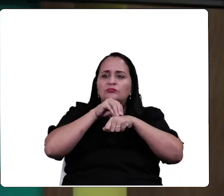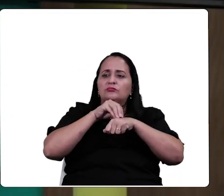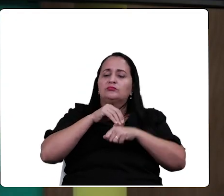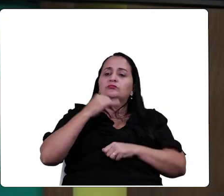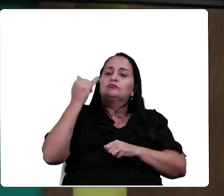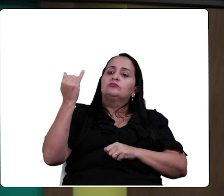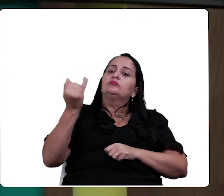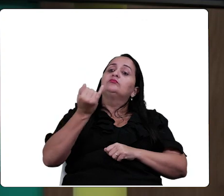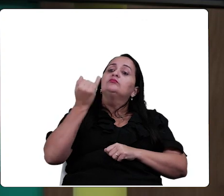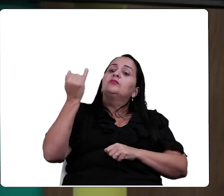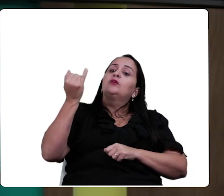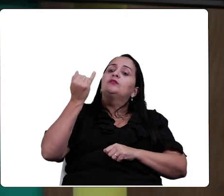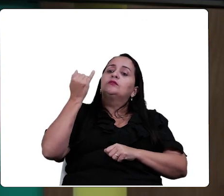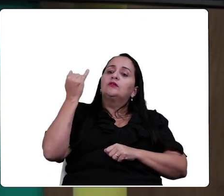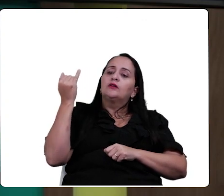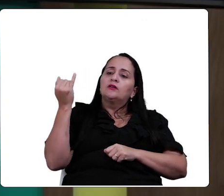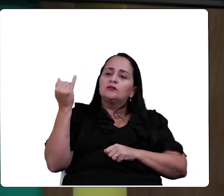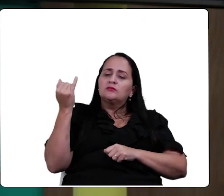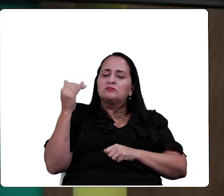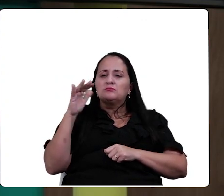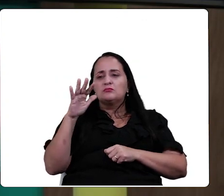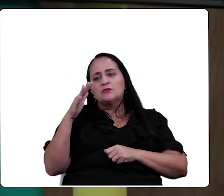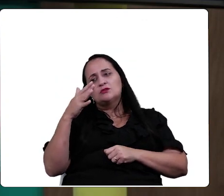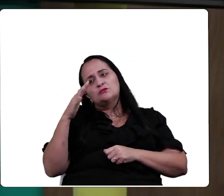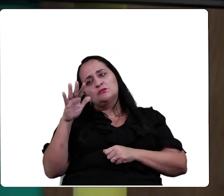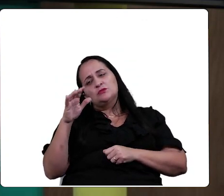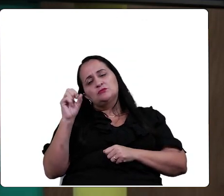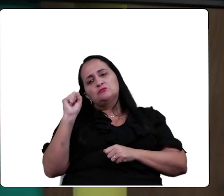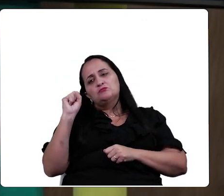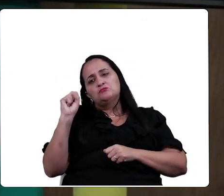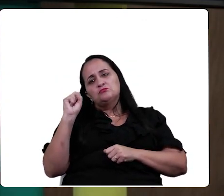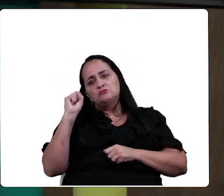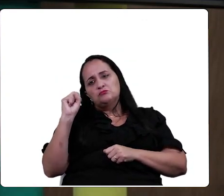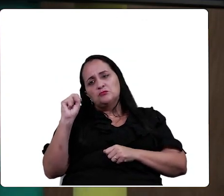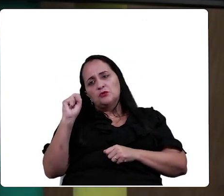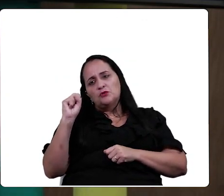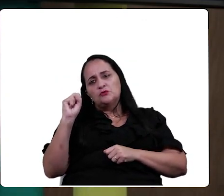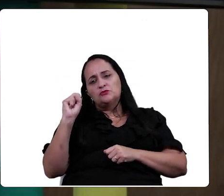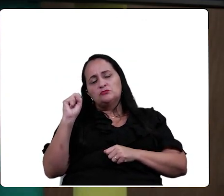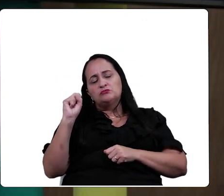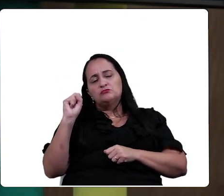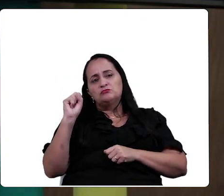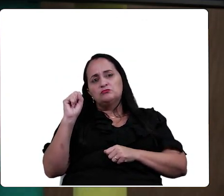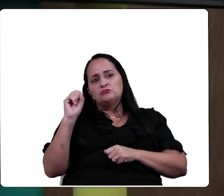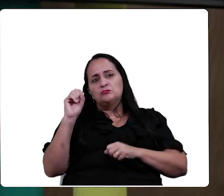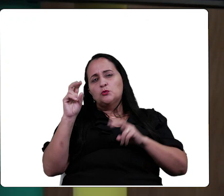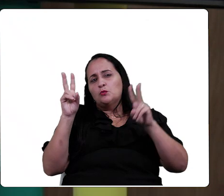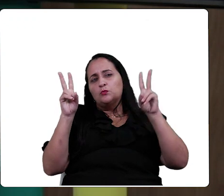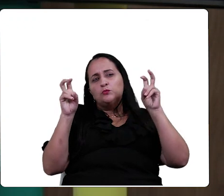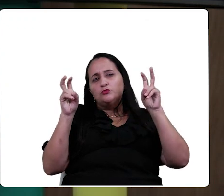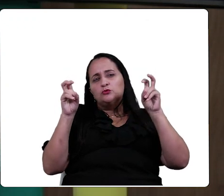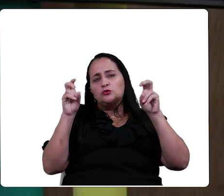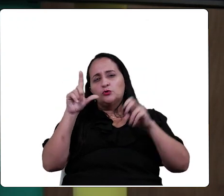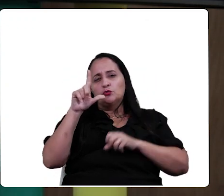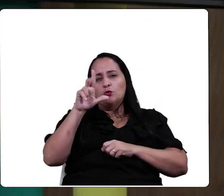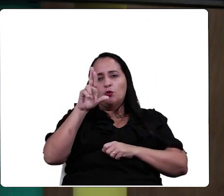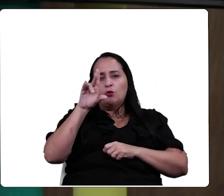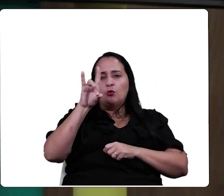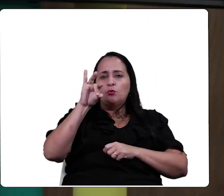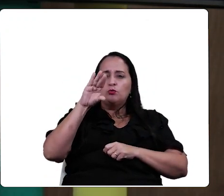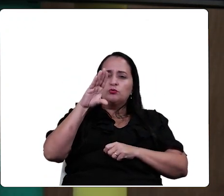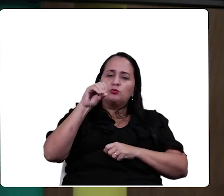título ele vai nos dar mais ou menos, pode ter até um título lúdico. O que é o lúdico?